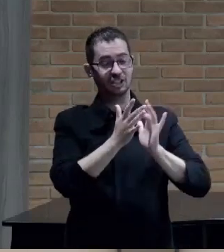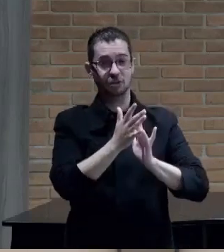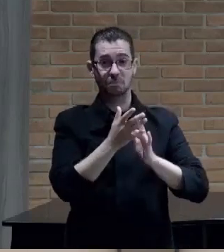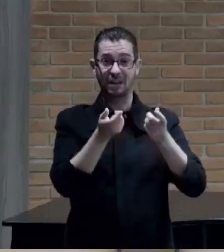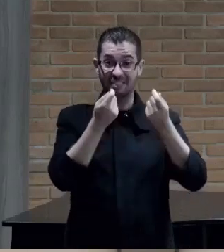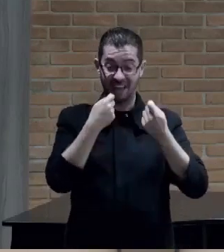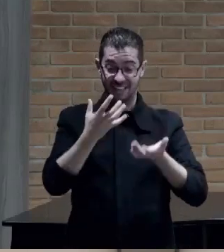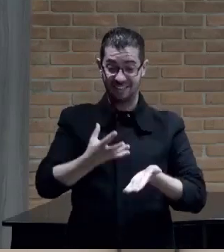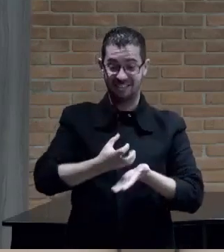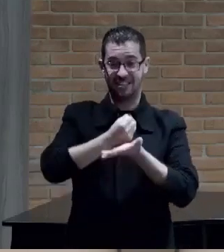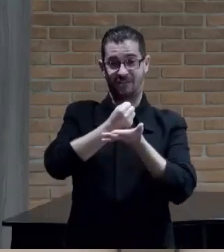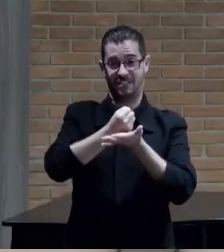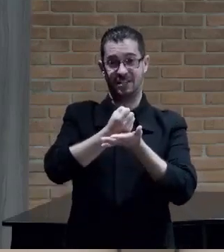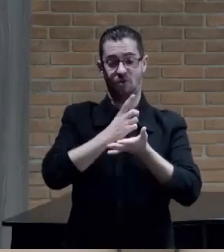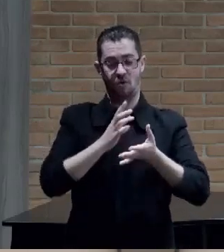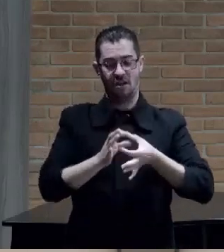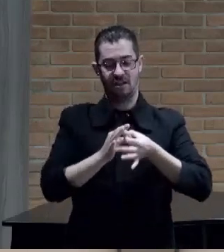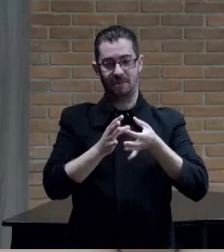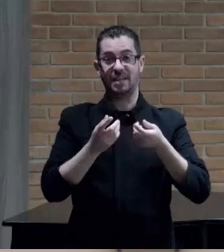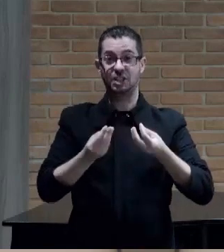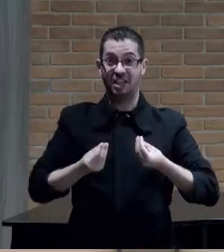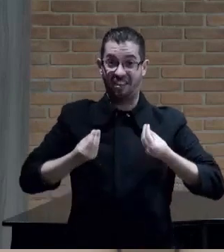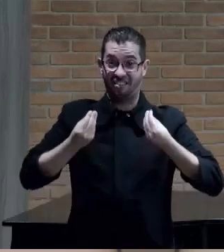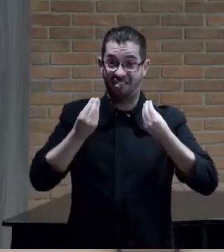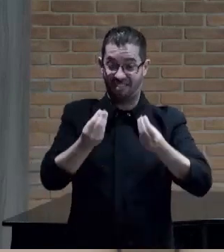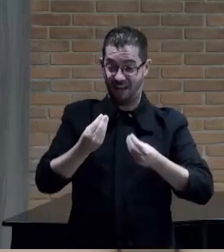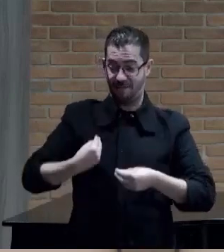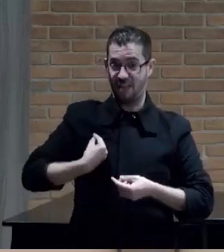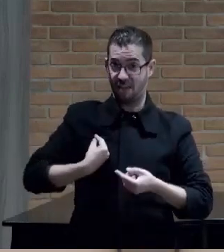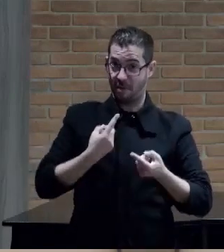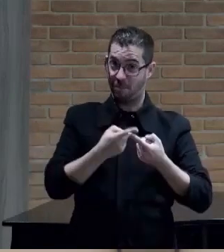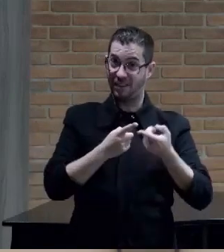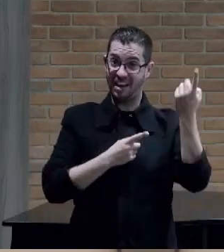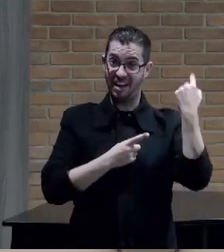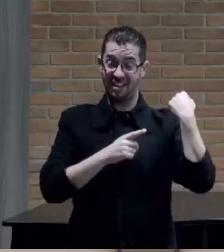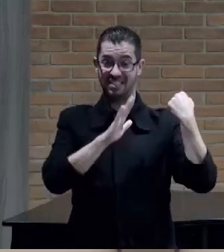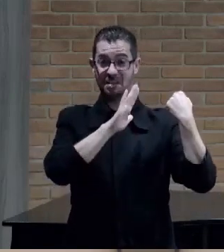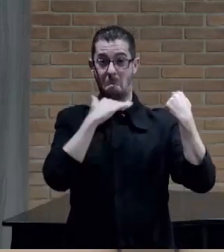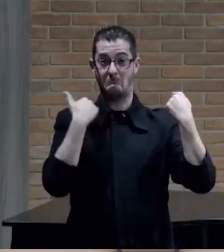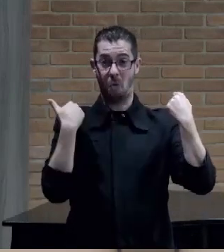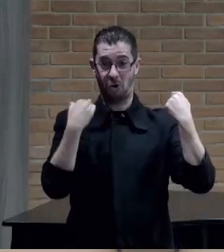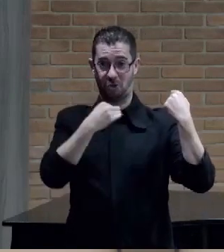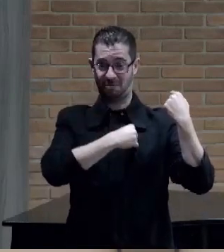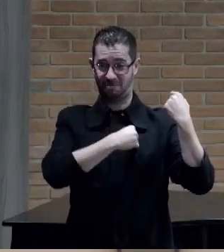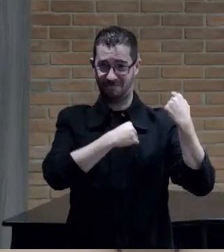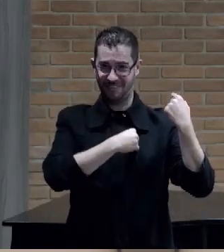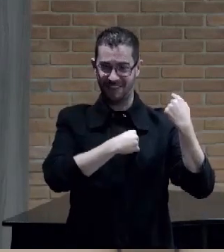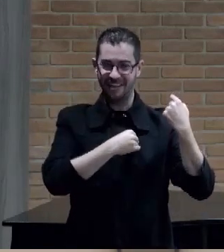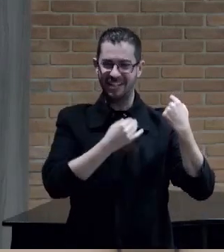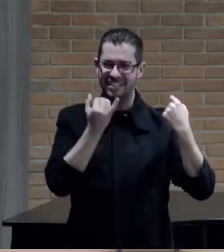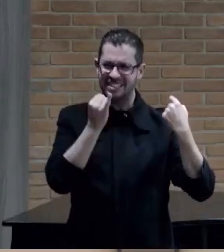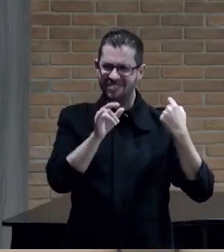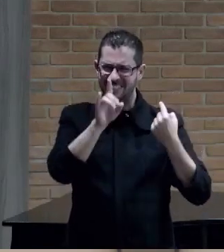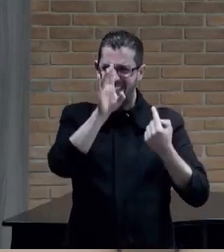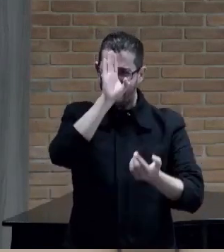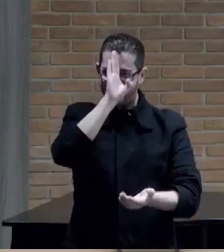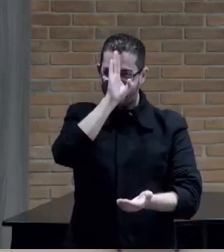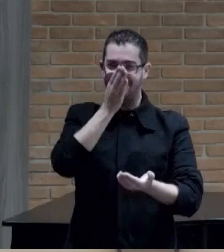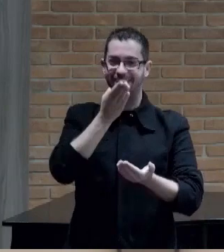escravidão e te dar vida, porque você estava morto. Se você passar a crer